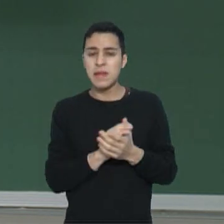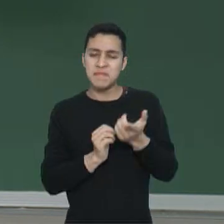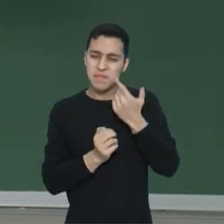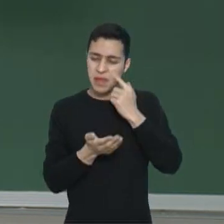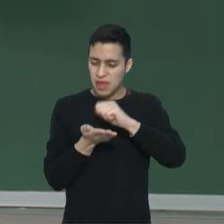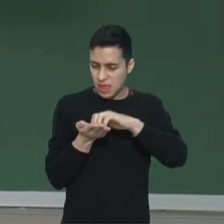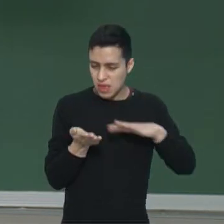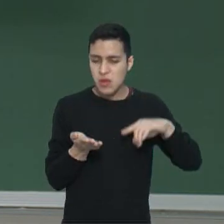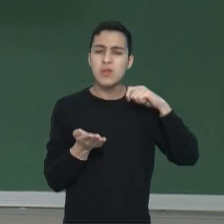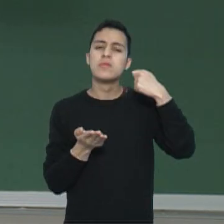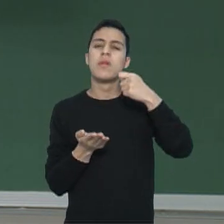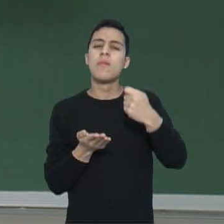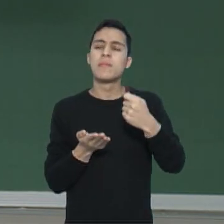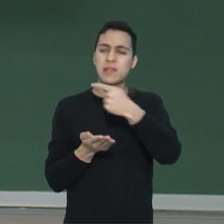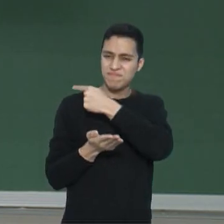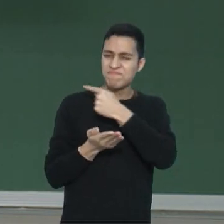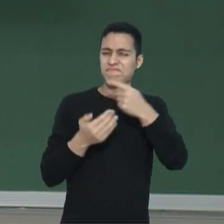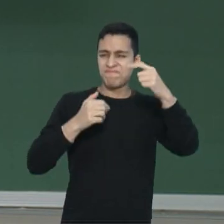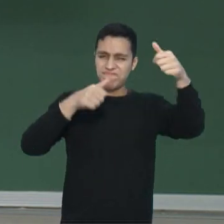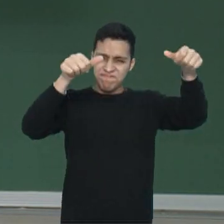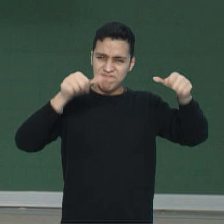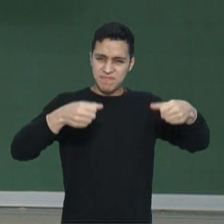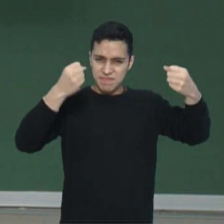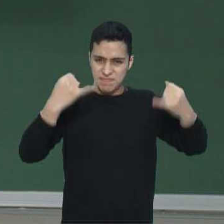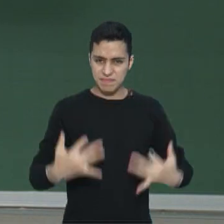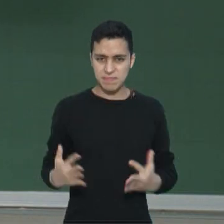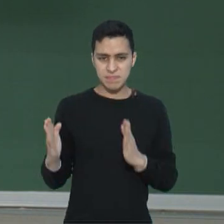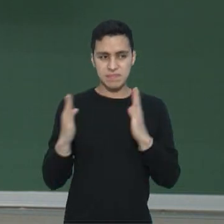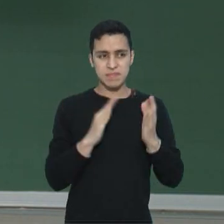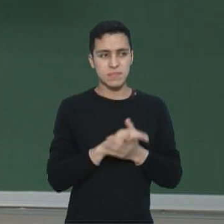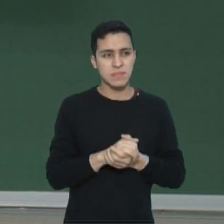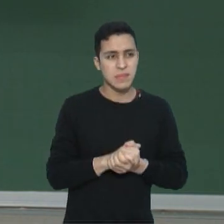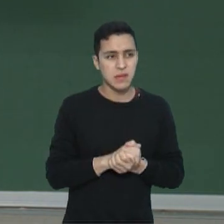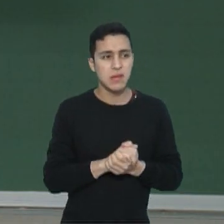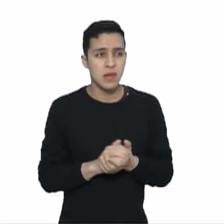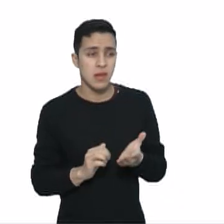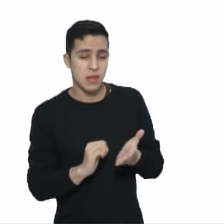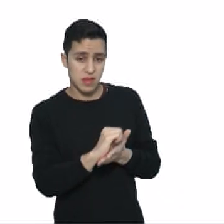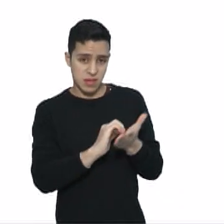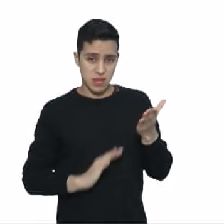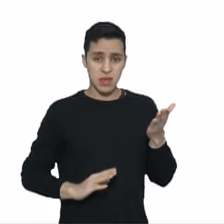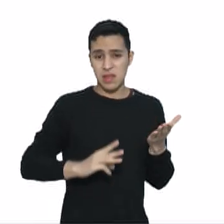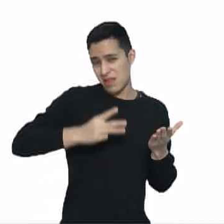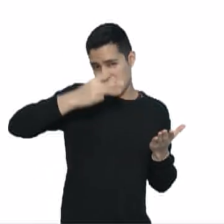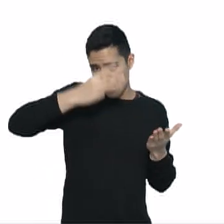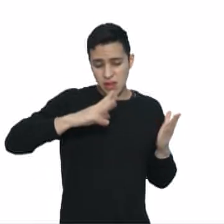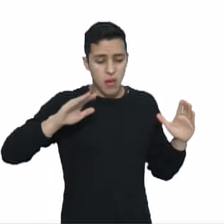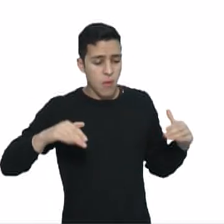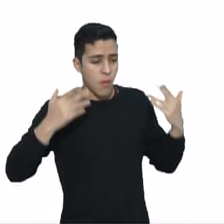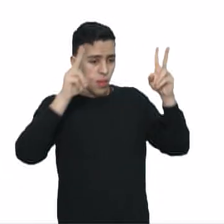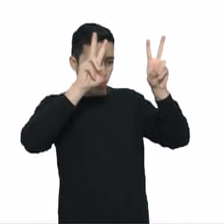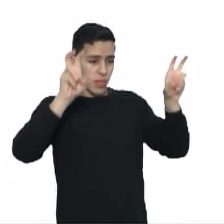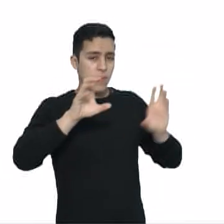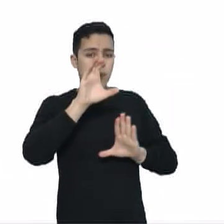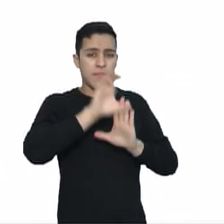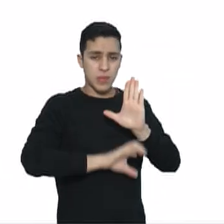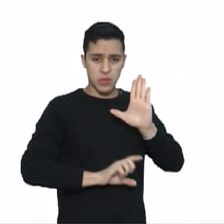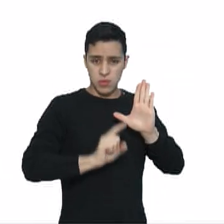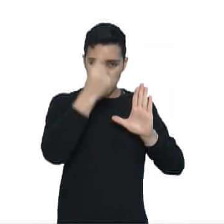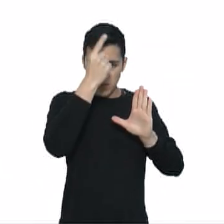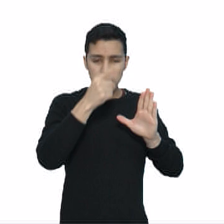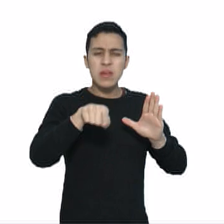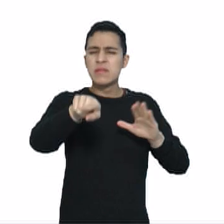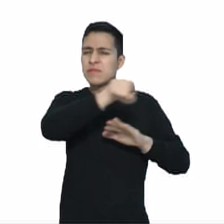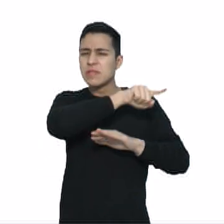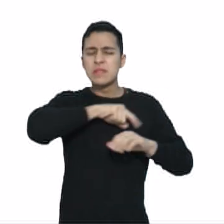tarefa sobre esse início também. Exercício número 3. Qual o tema do capítulo 1? Explique